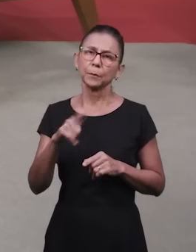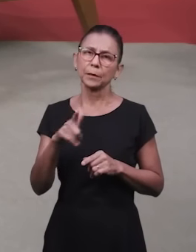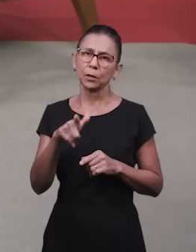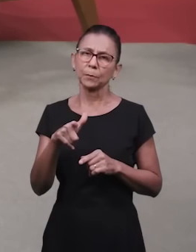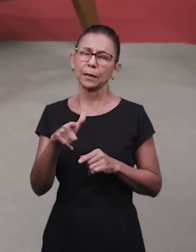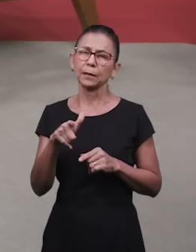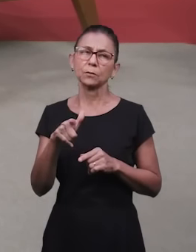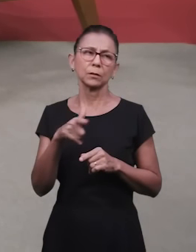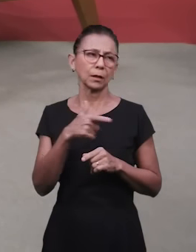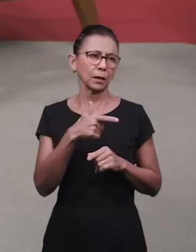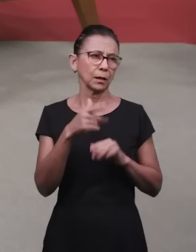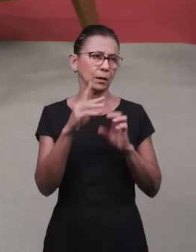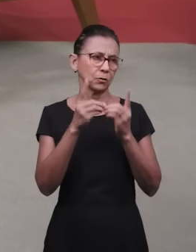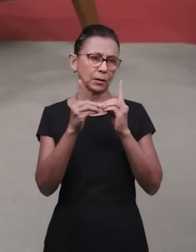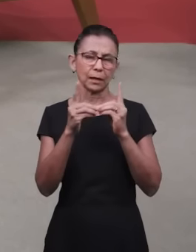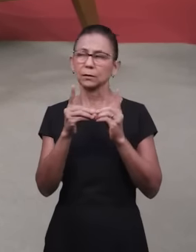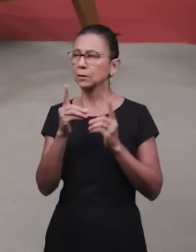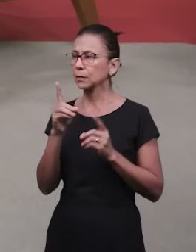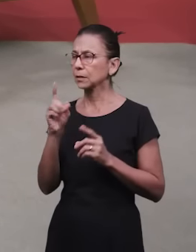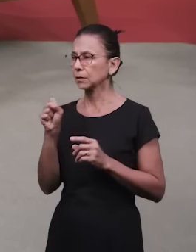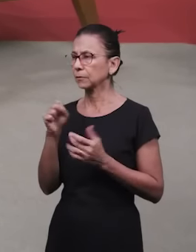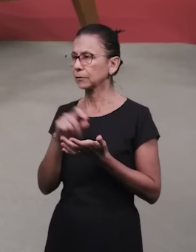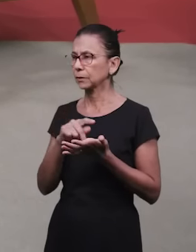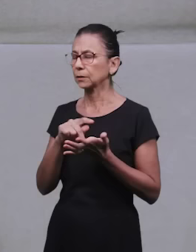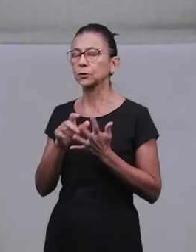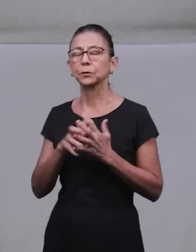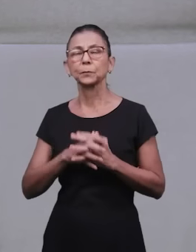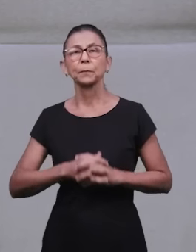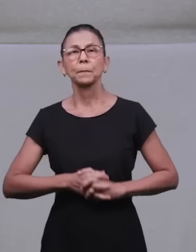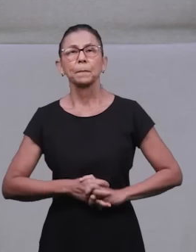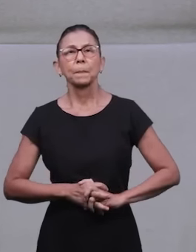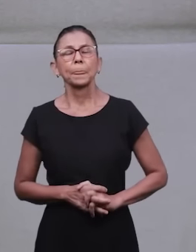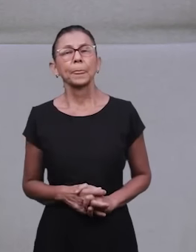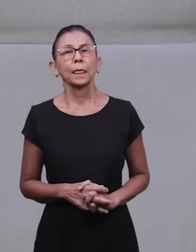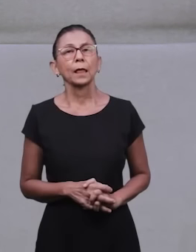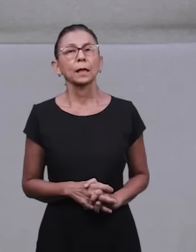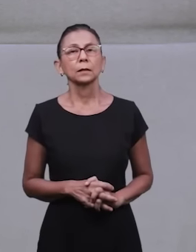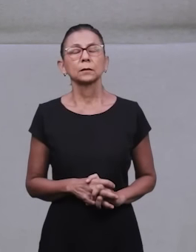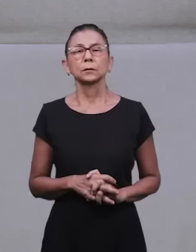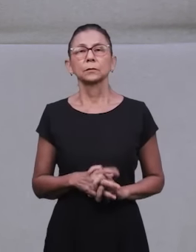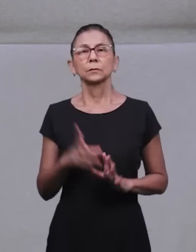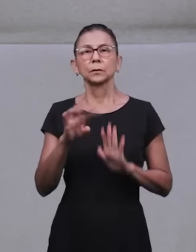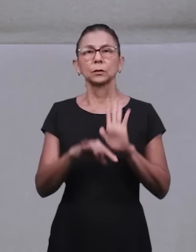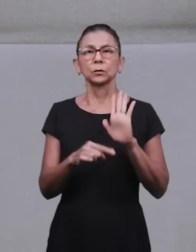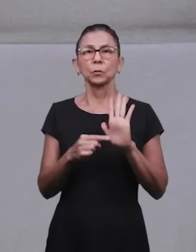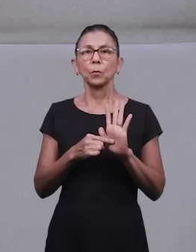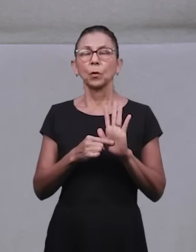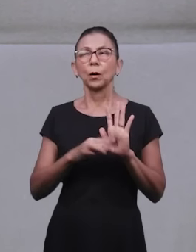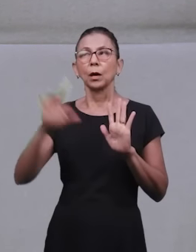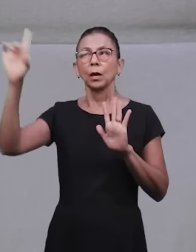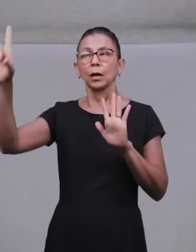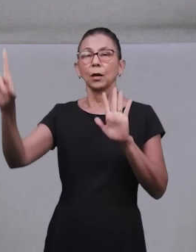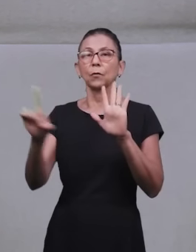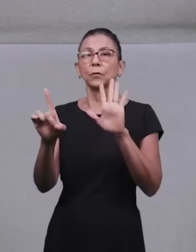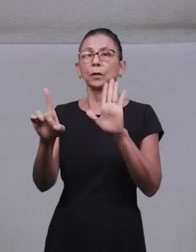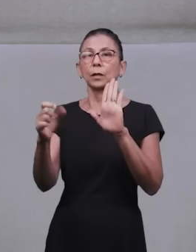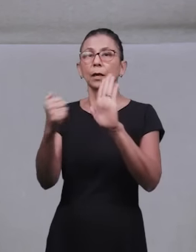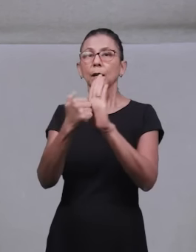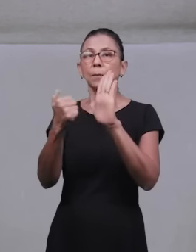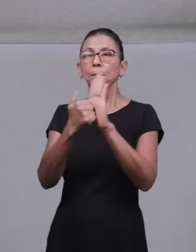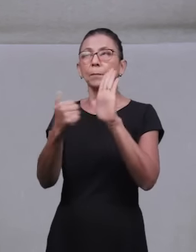coisa importante nisso aí. Então veja só, quando ele... Eis que estou à porta e bato. Esse é o